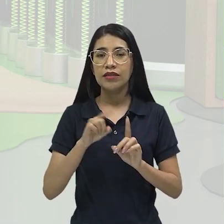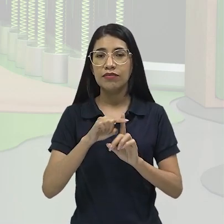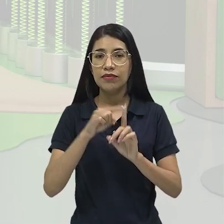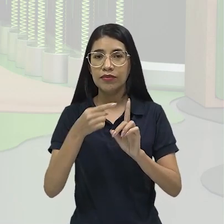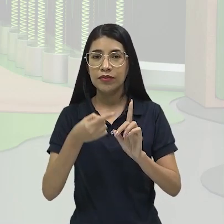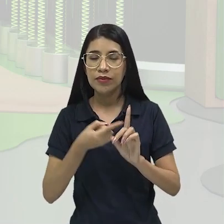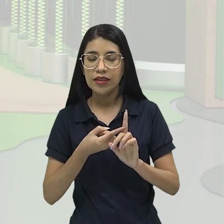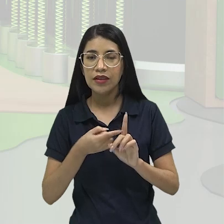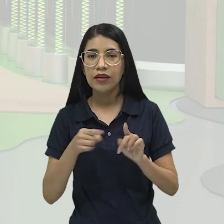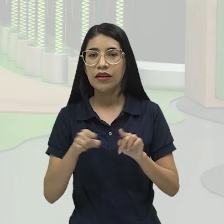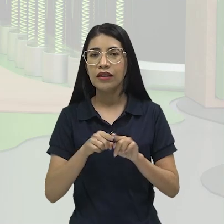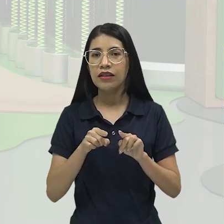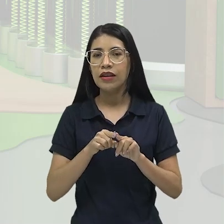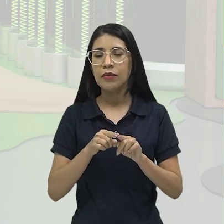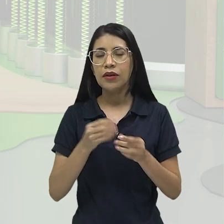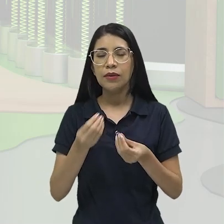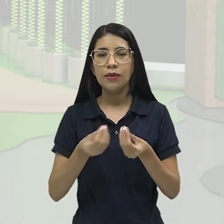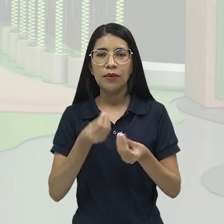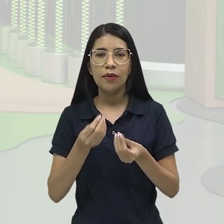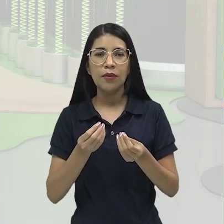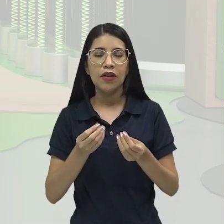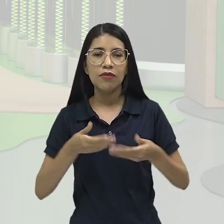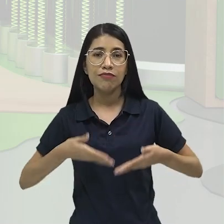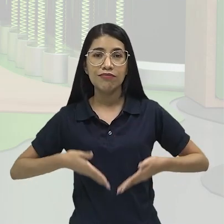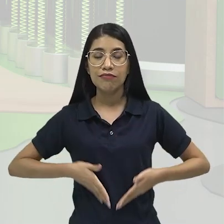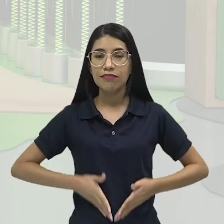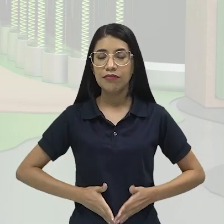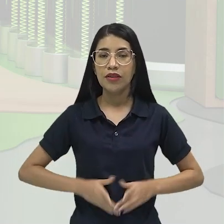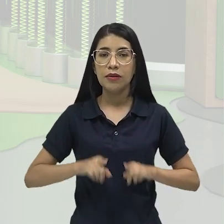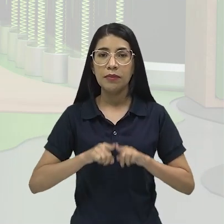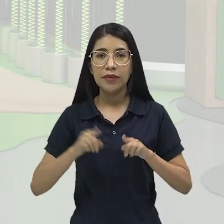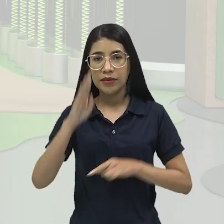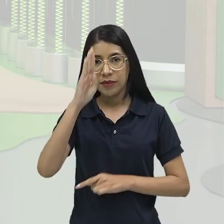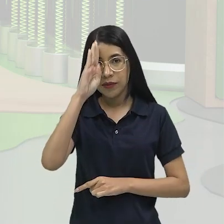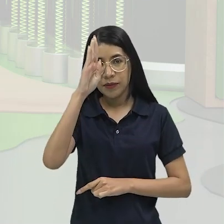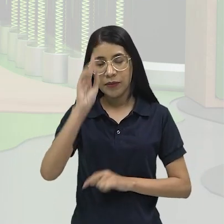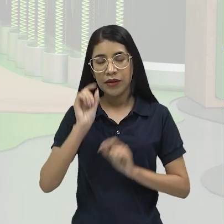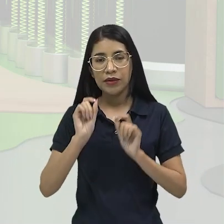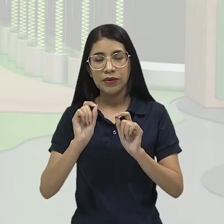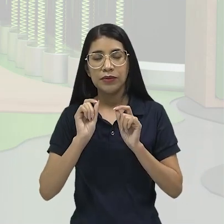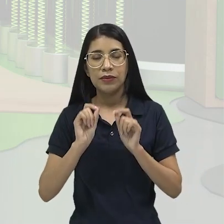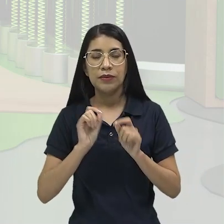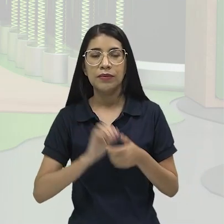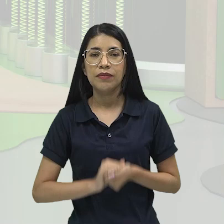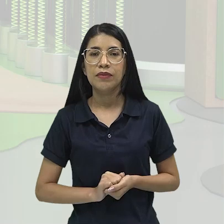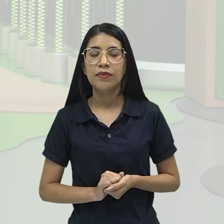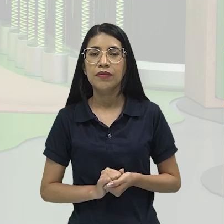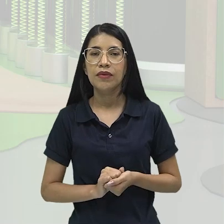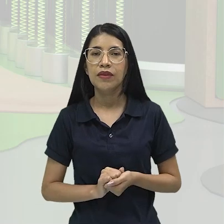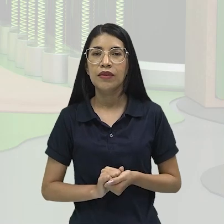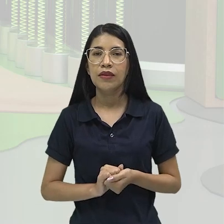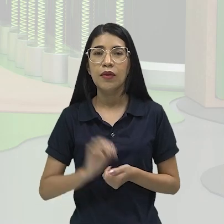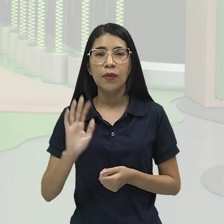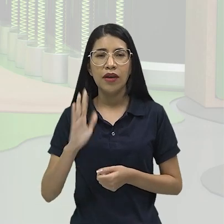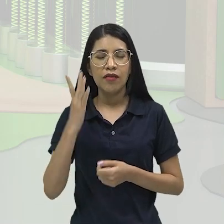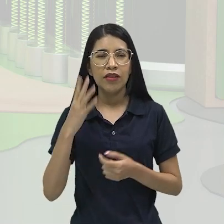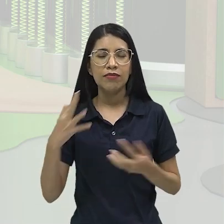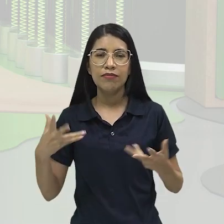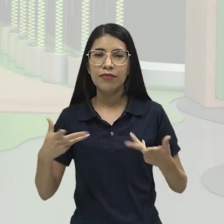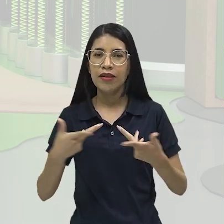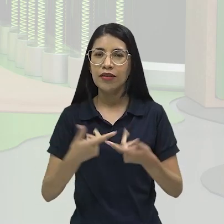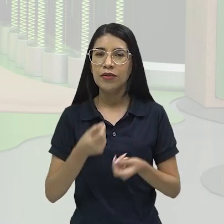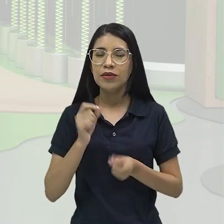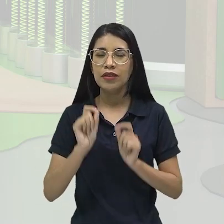também um pouquinho de como seria o parto, mas principalmente sobre esse evento que é tão incrível, que é